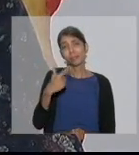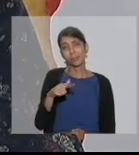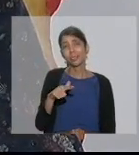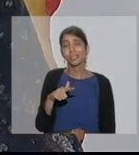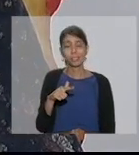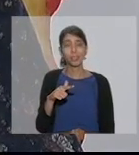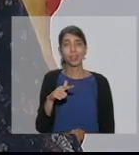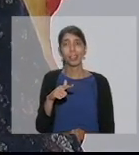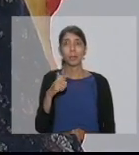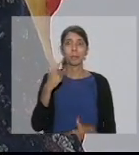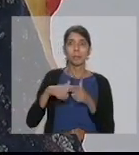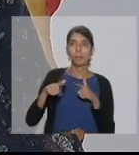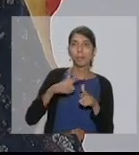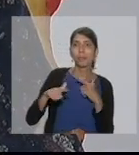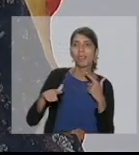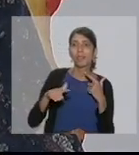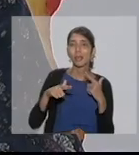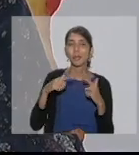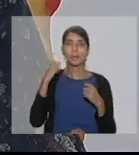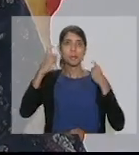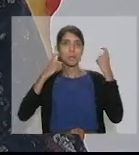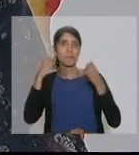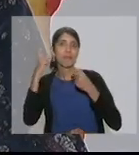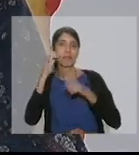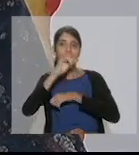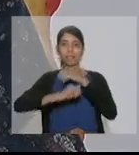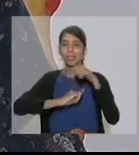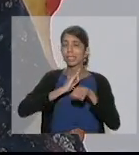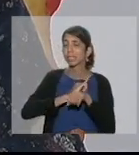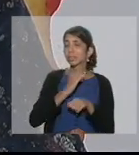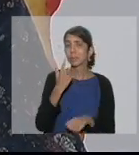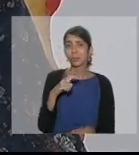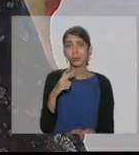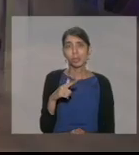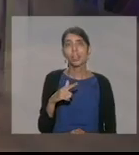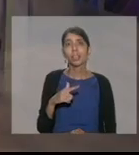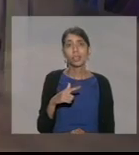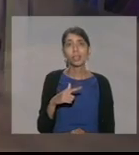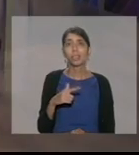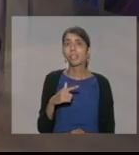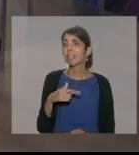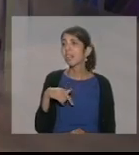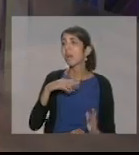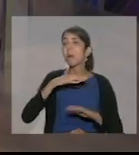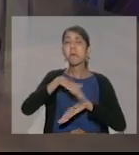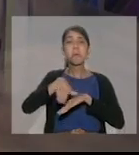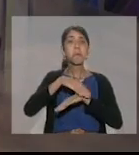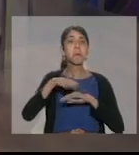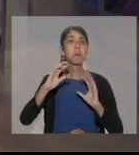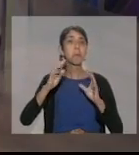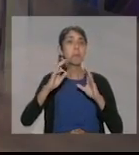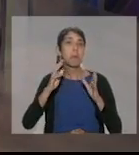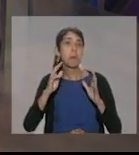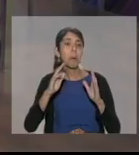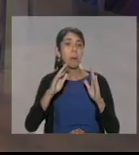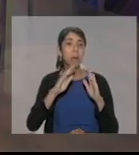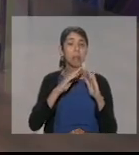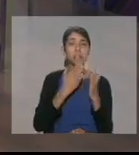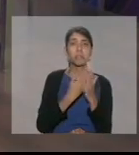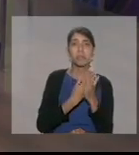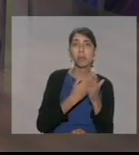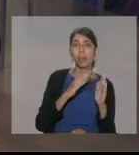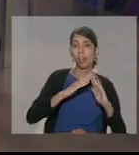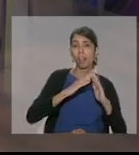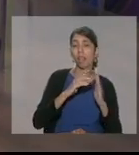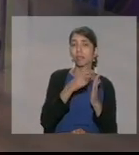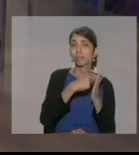como a Pepper falou, esse problema, né? Que a rede social causa vai brincar, isso. Jogar bola na rua, fazer dever de casa. E no dia